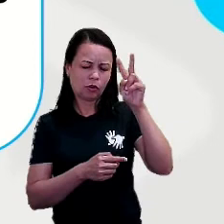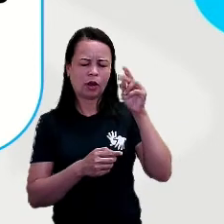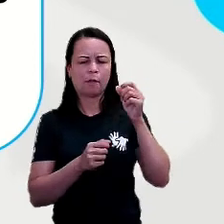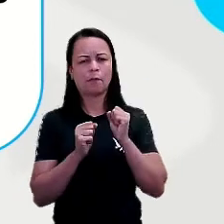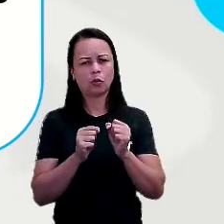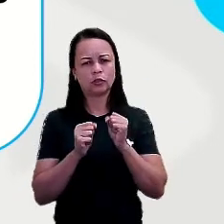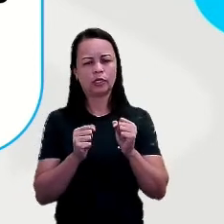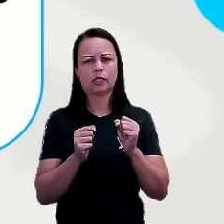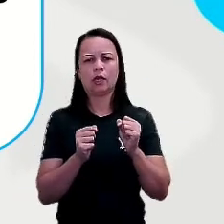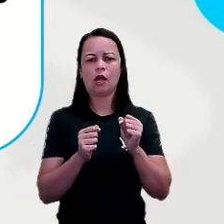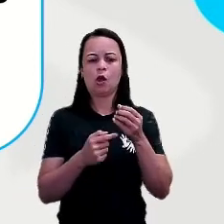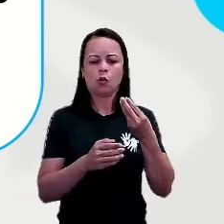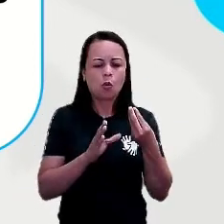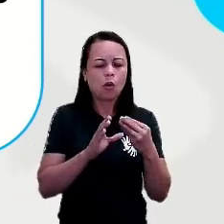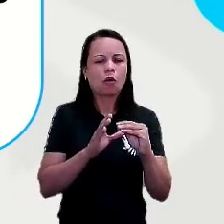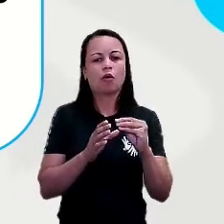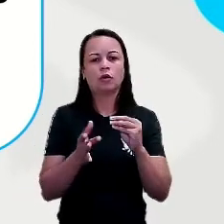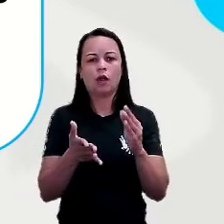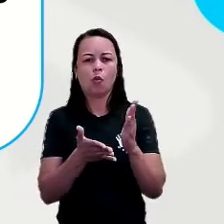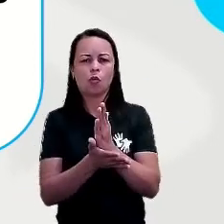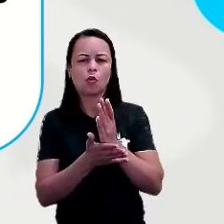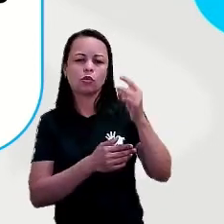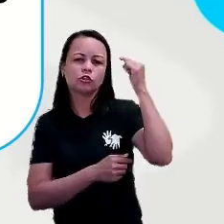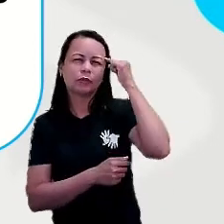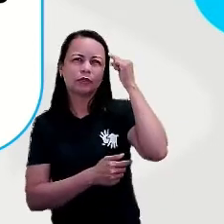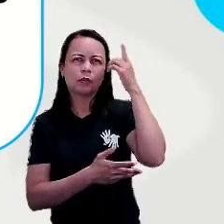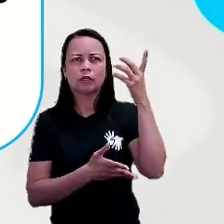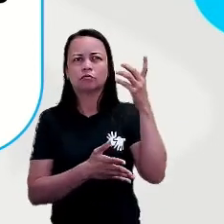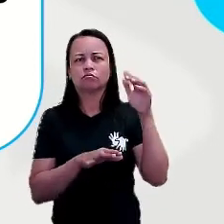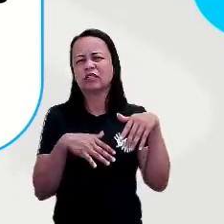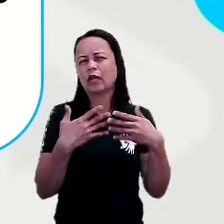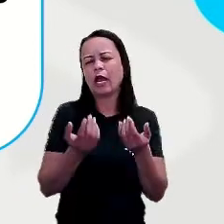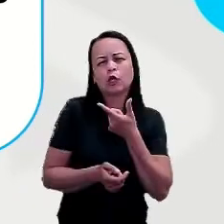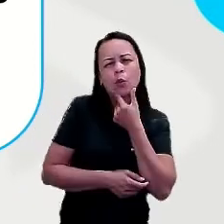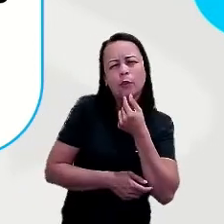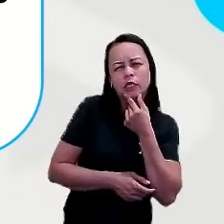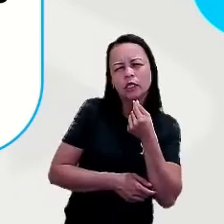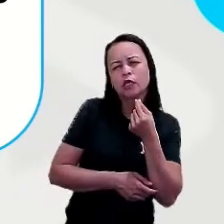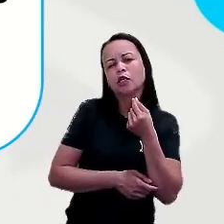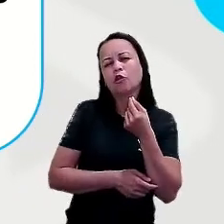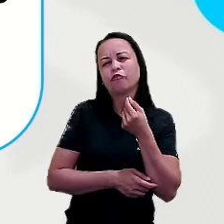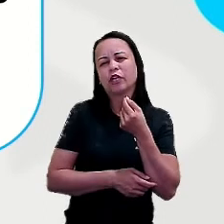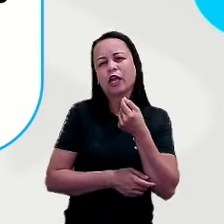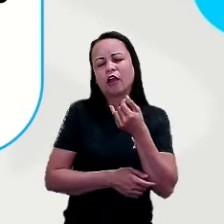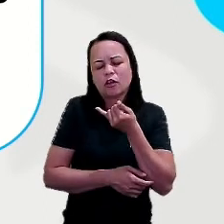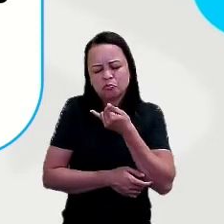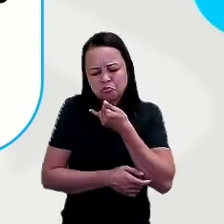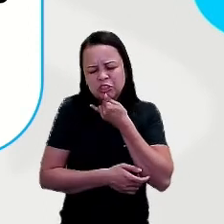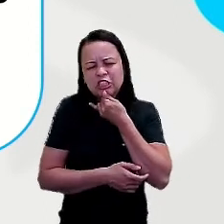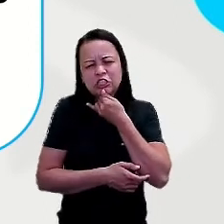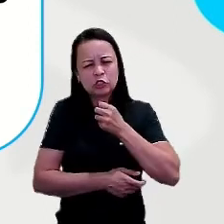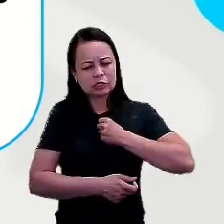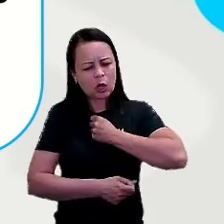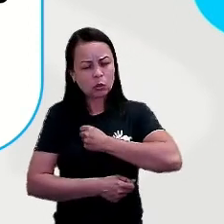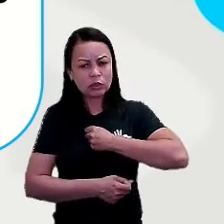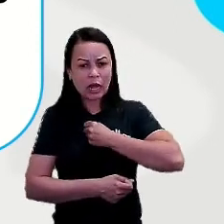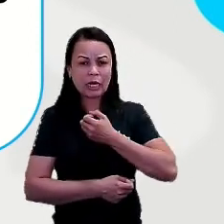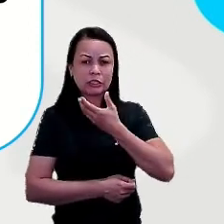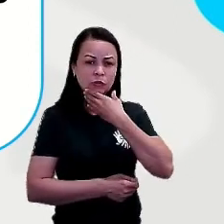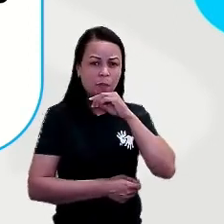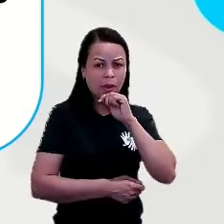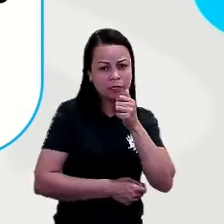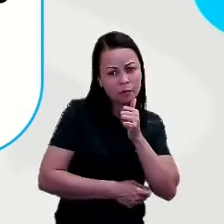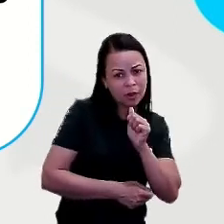pensamentos do João. Será que João ficava triste, com saudade dos seus pais, quando eles